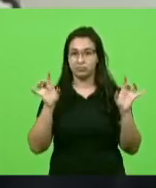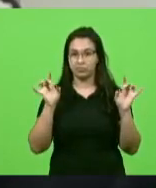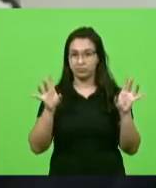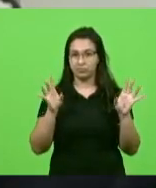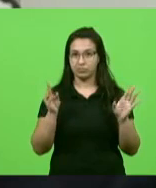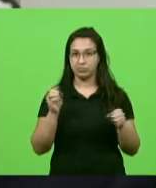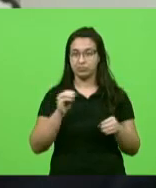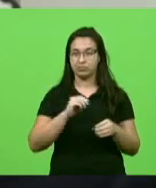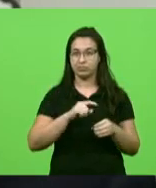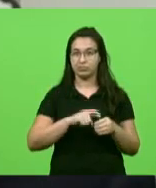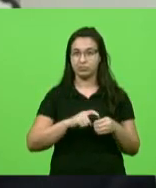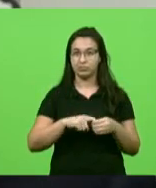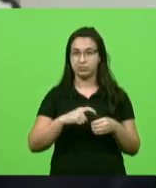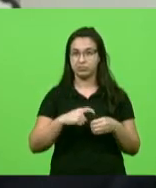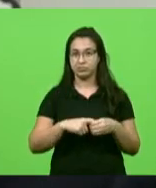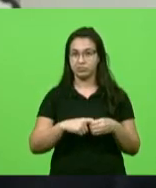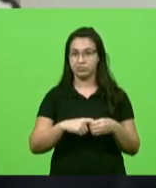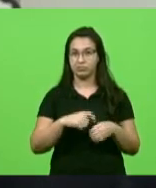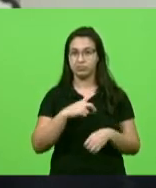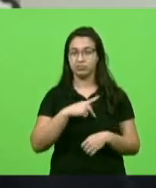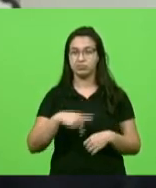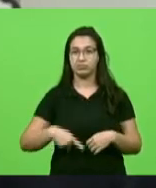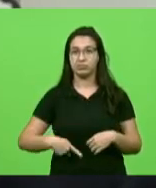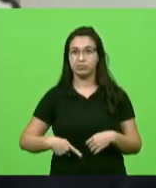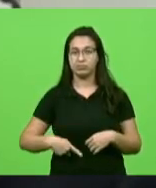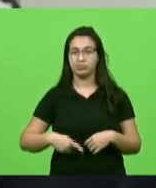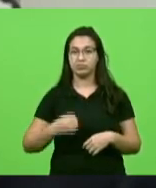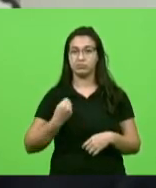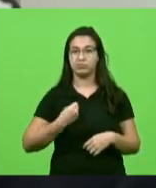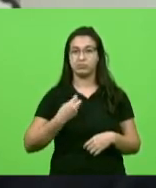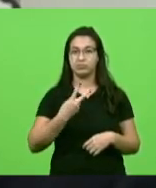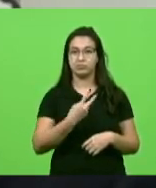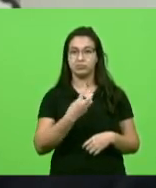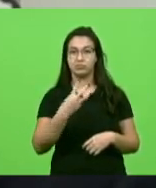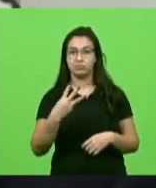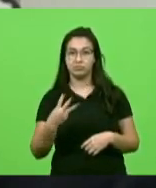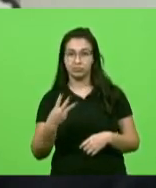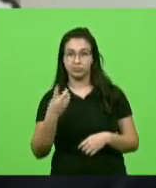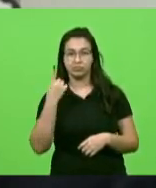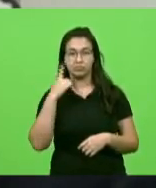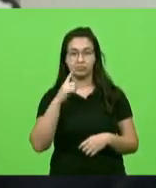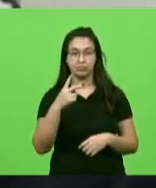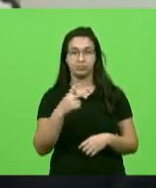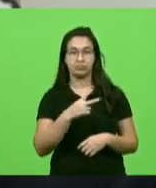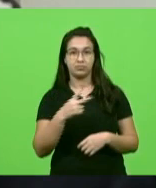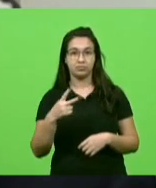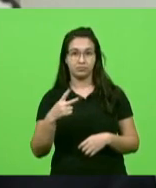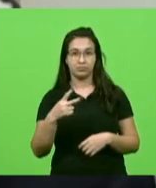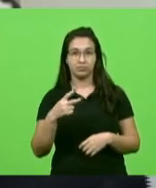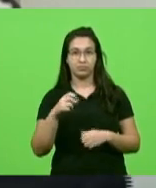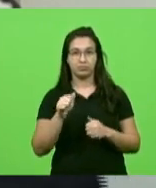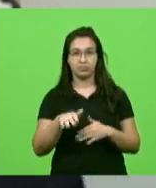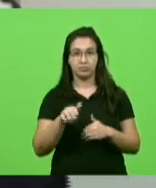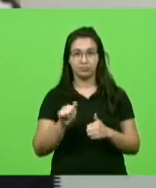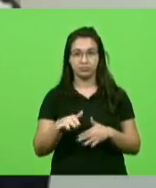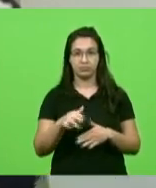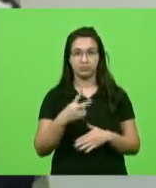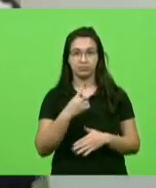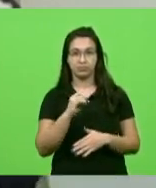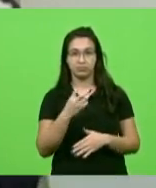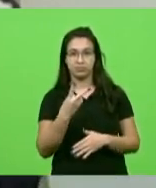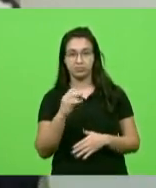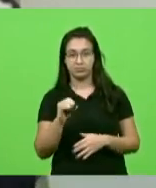constituída pelo ato da presidência nº 23 também de 22 de setembro de 2020 que restou